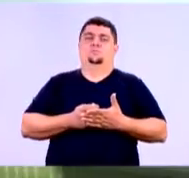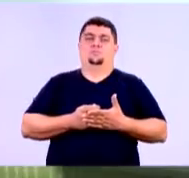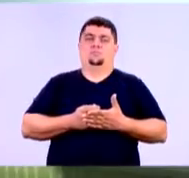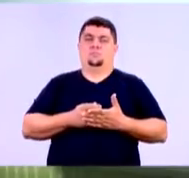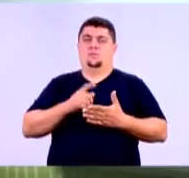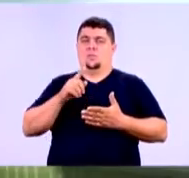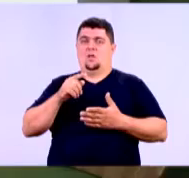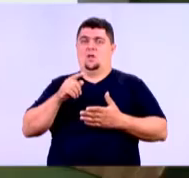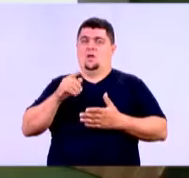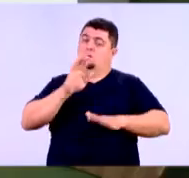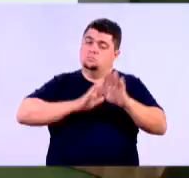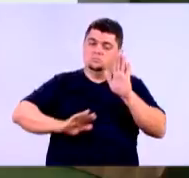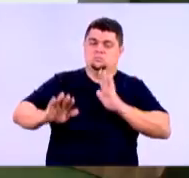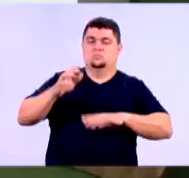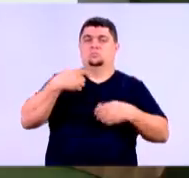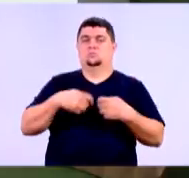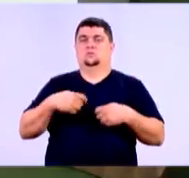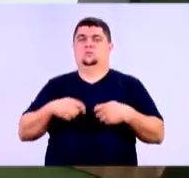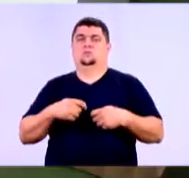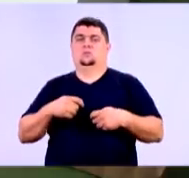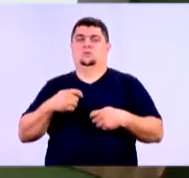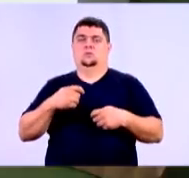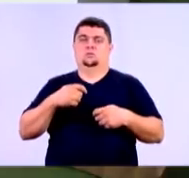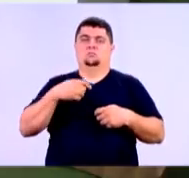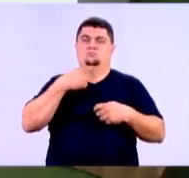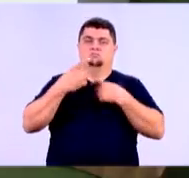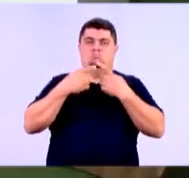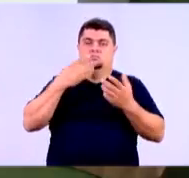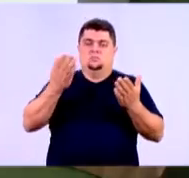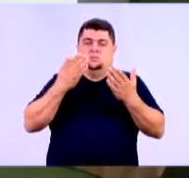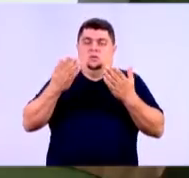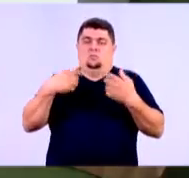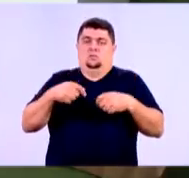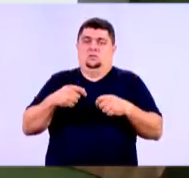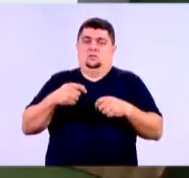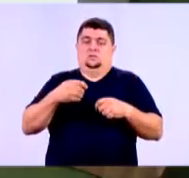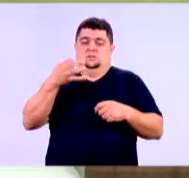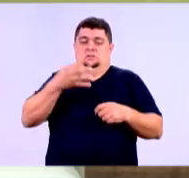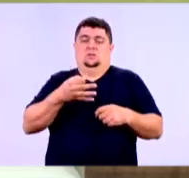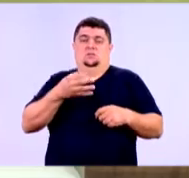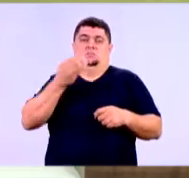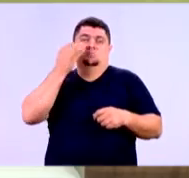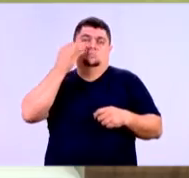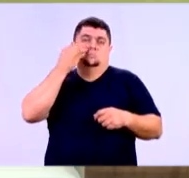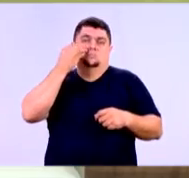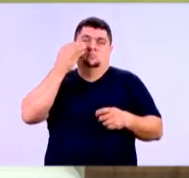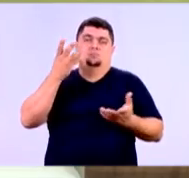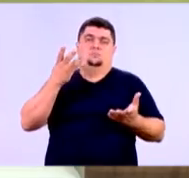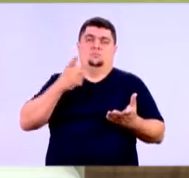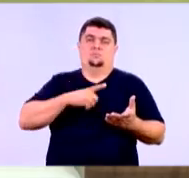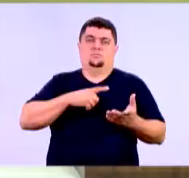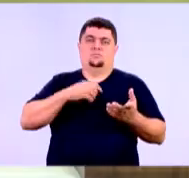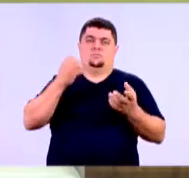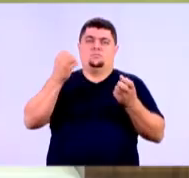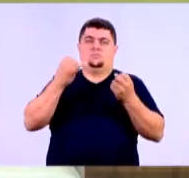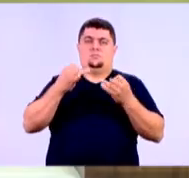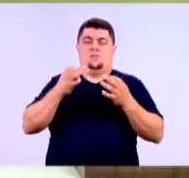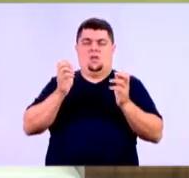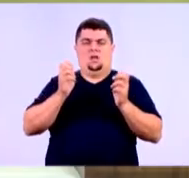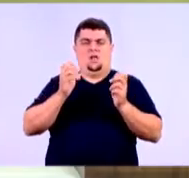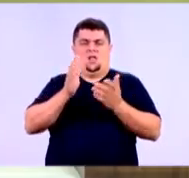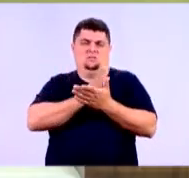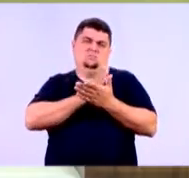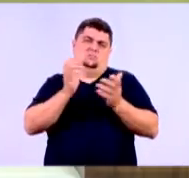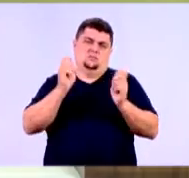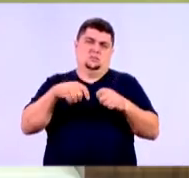é um dado perigoso, né, professor? Você não pode analisar de maneira leviana, porque muitas vezes, como nós até falamos, às vezes compensa você